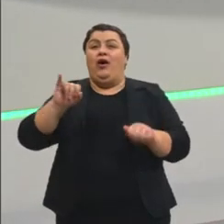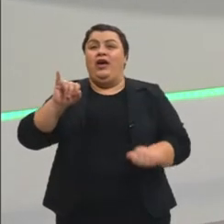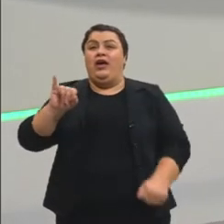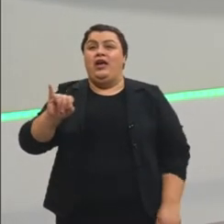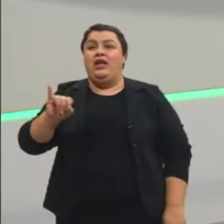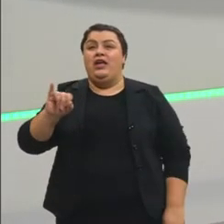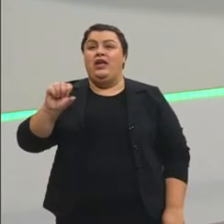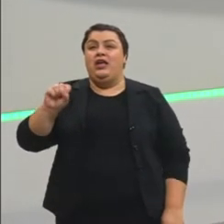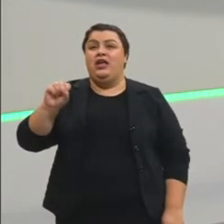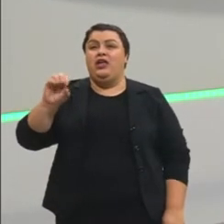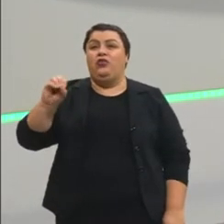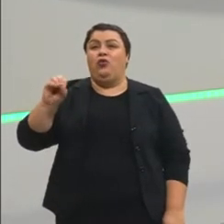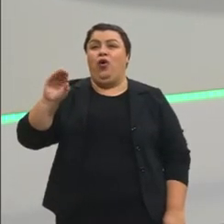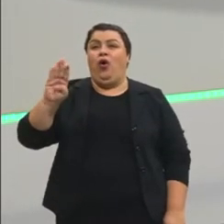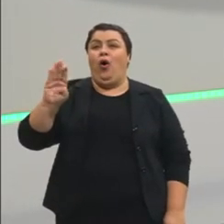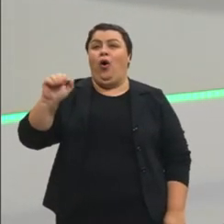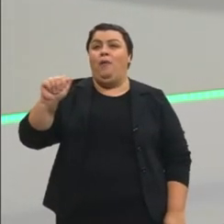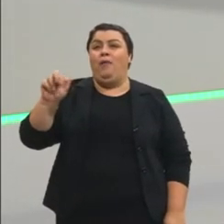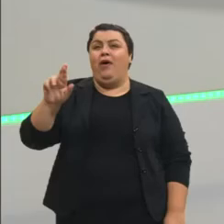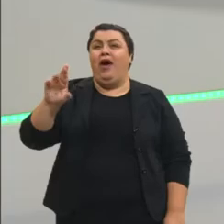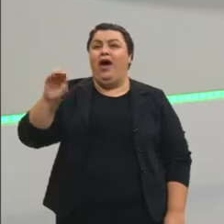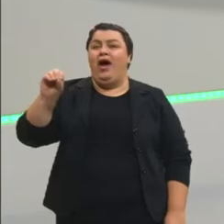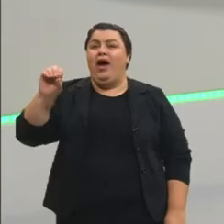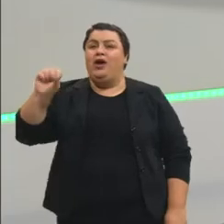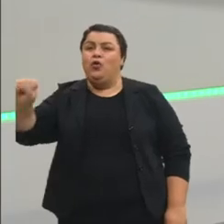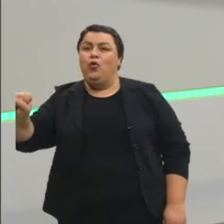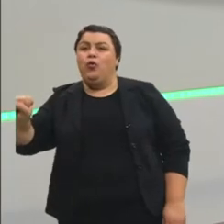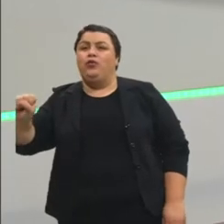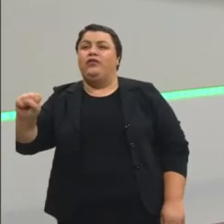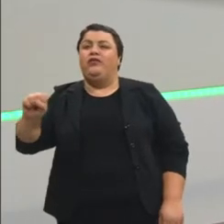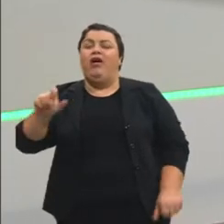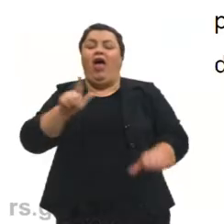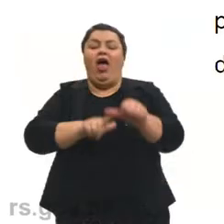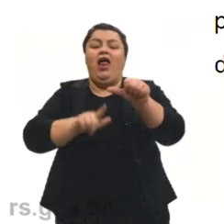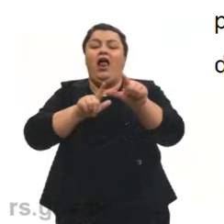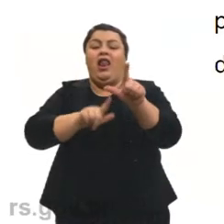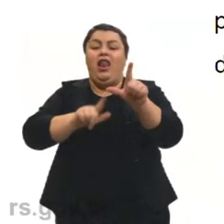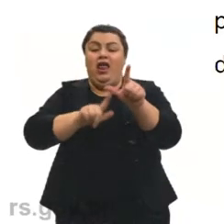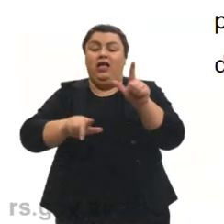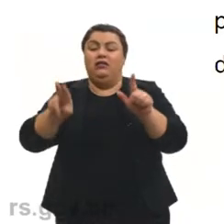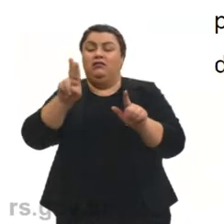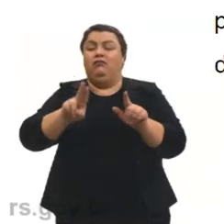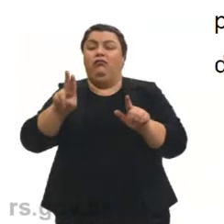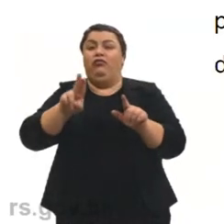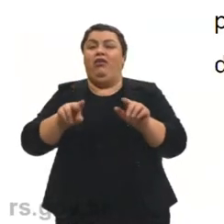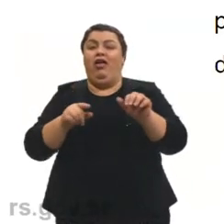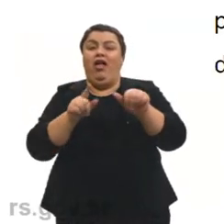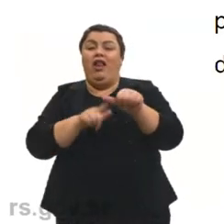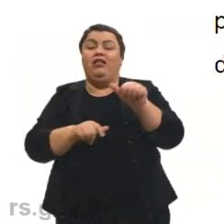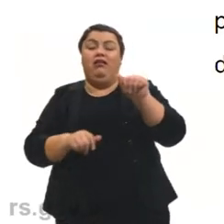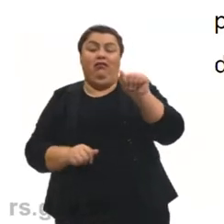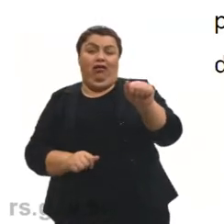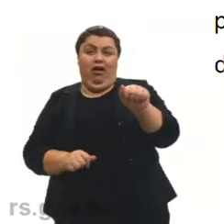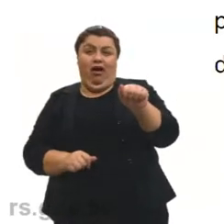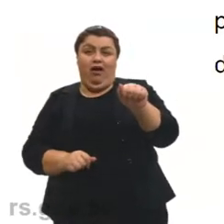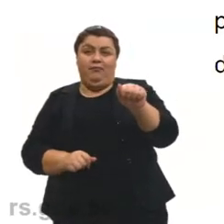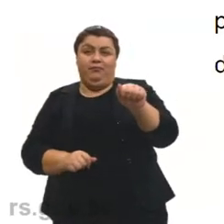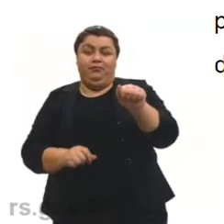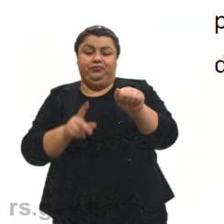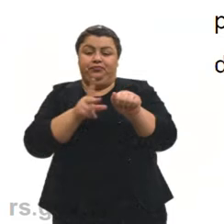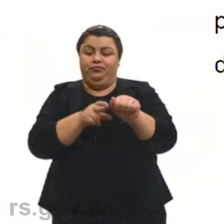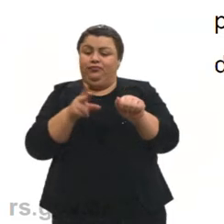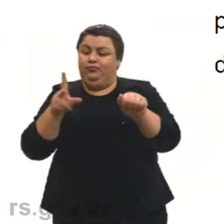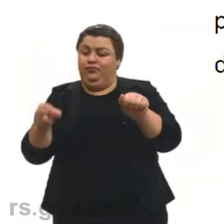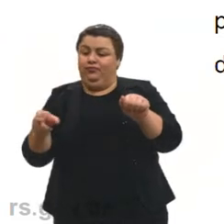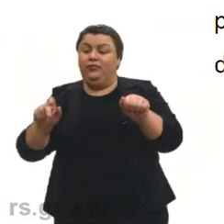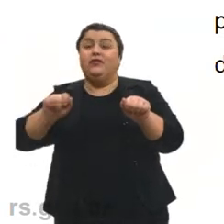número de massa né Lembrando que a é a letra que simboliza o número de massa Então são aqueles